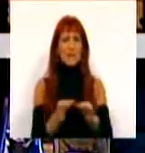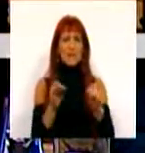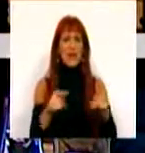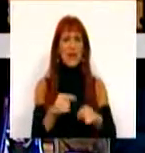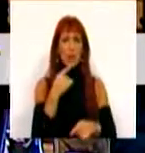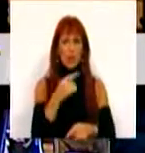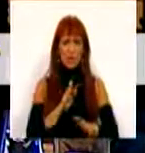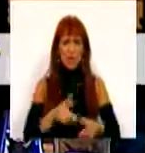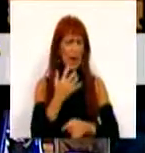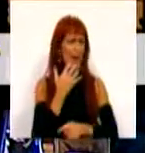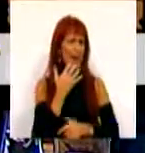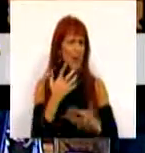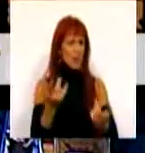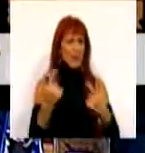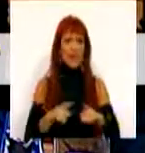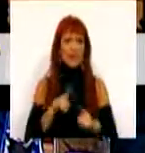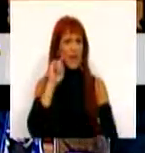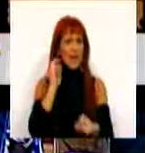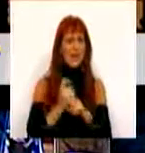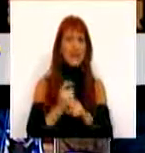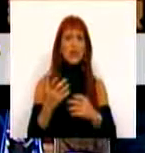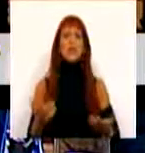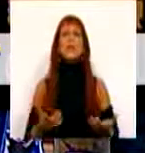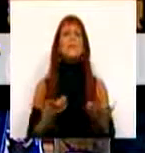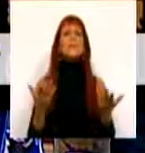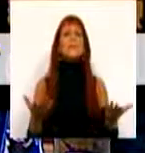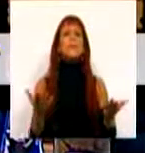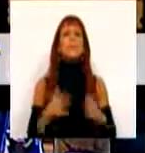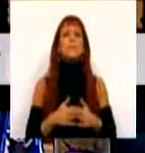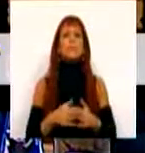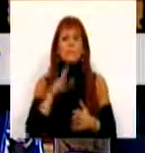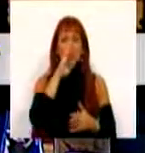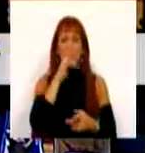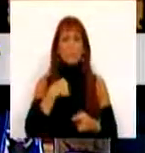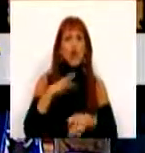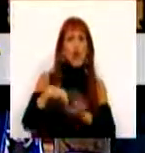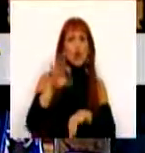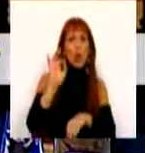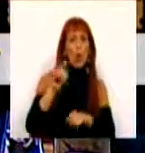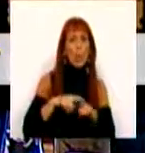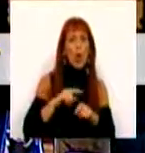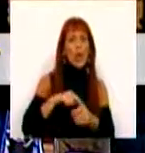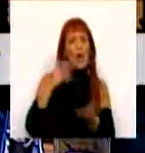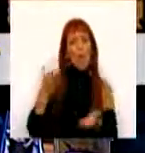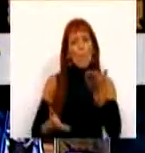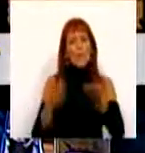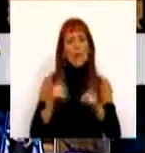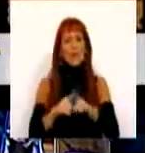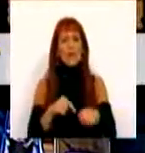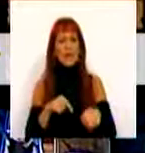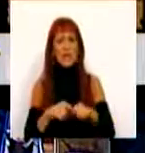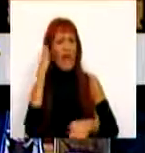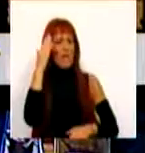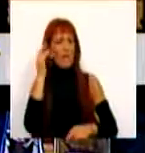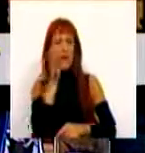ocasião de dizer, rigoroso e exigente, e se escolhermos como termo de comparação a